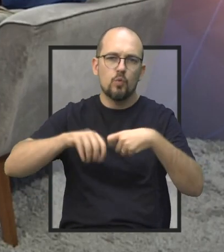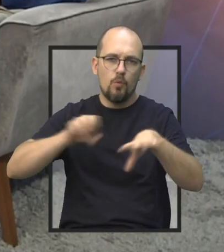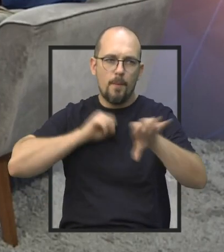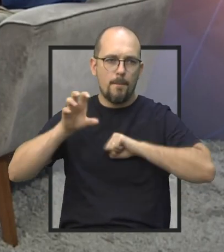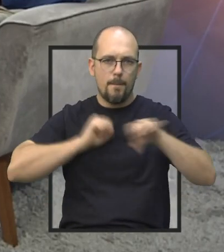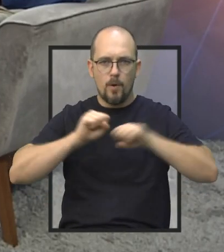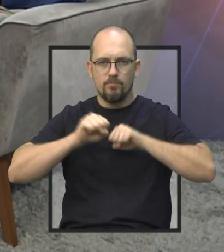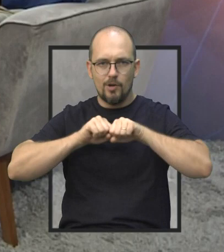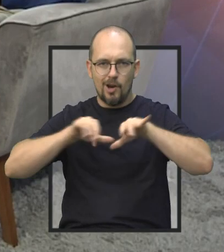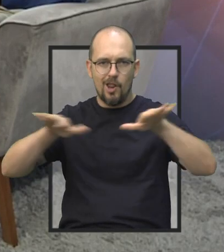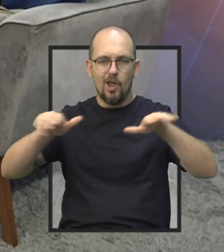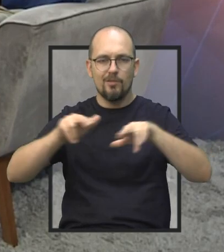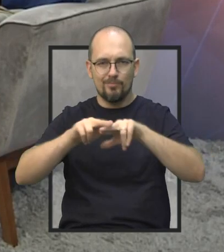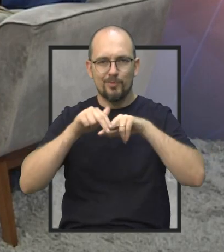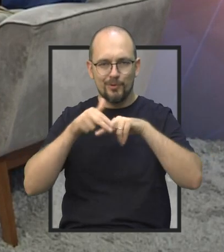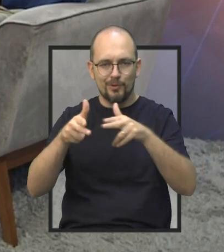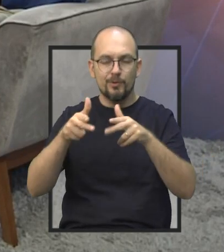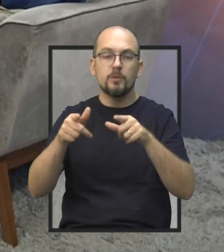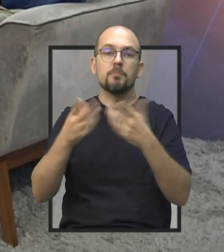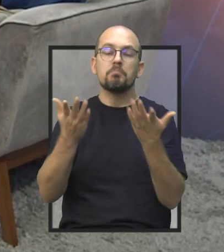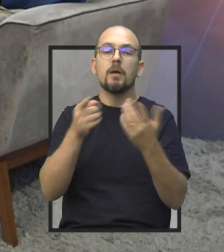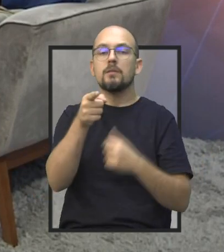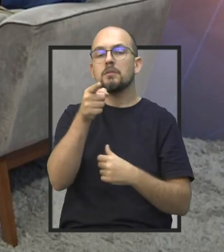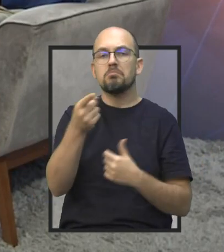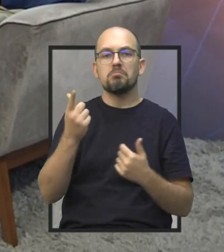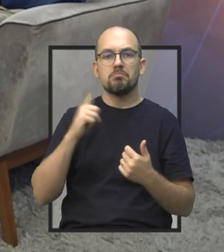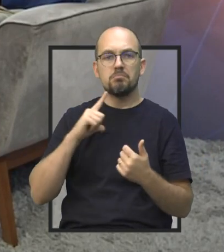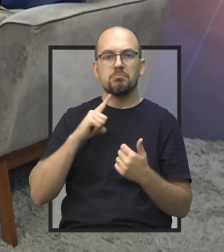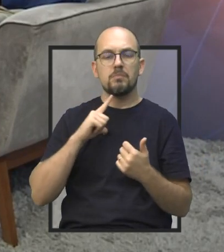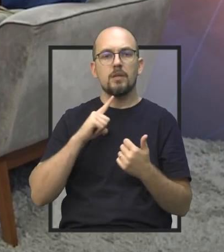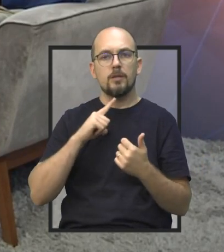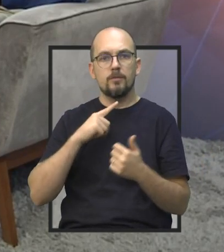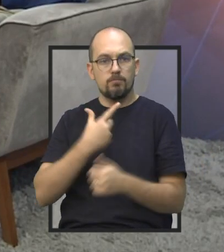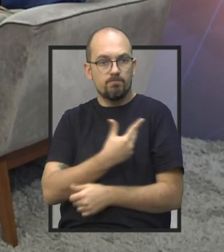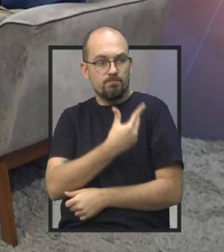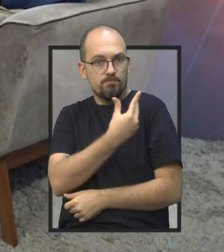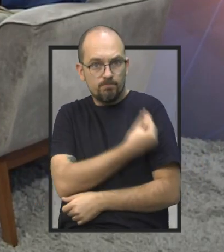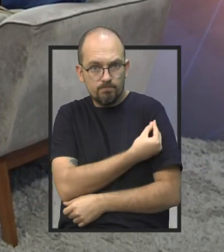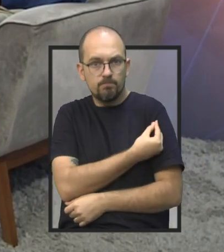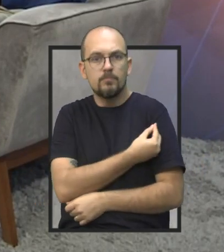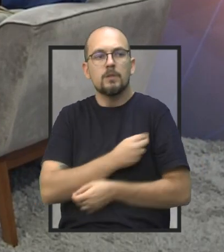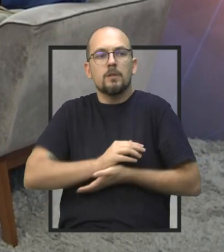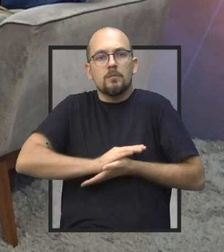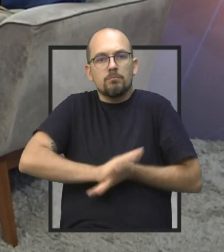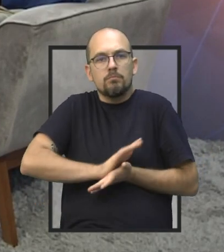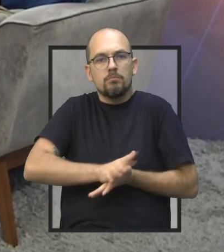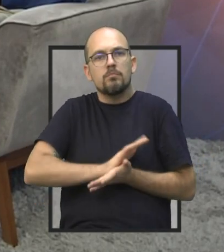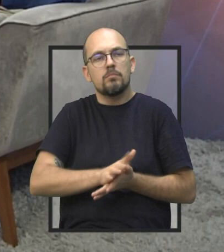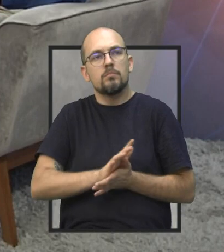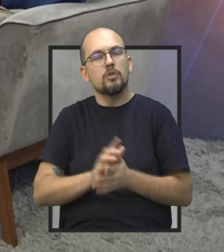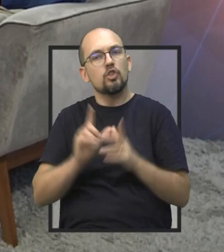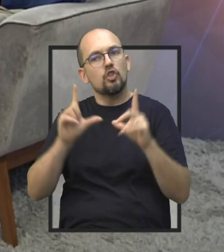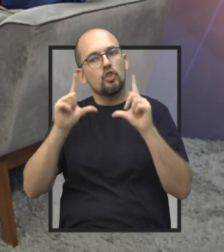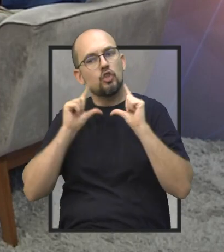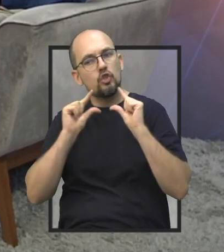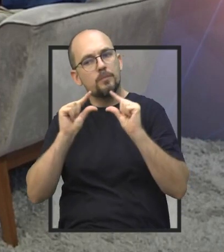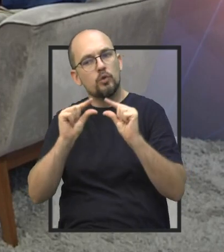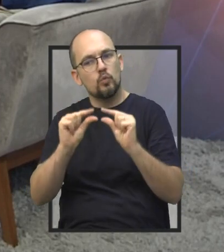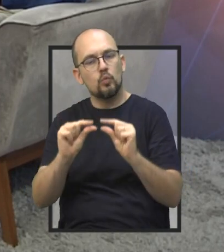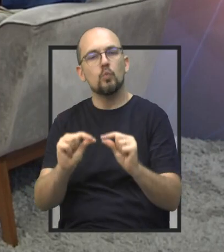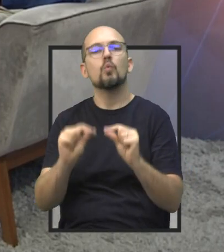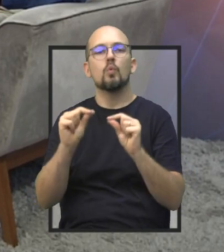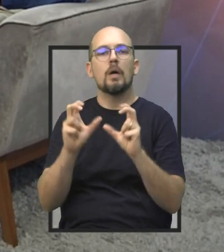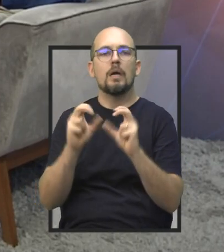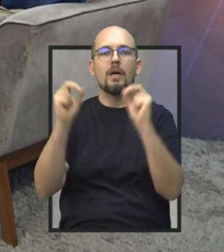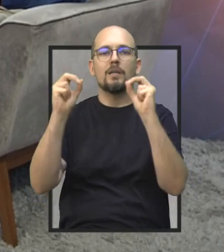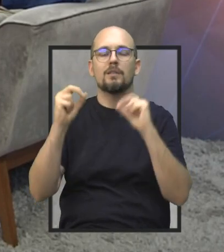que tem as suas implicações, mas ela tem justamente essa implicação nesses tipos de neoplasias da região da cabeça e do pescoço.